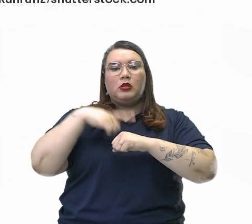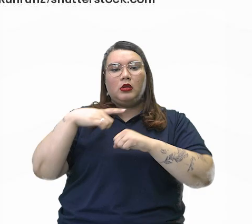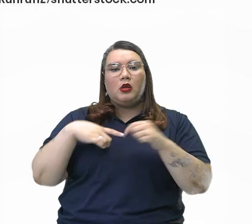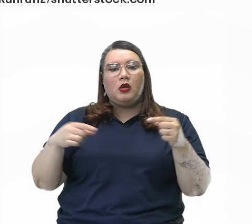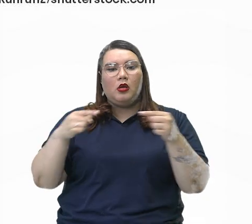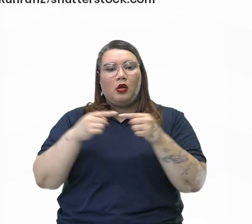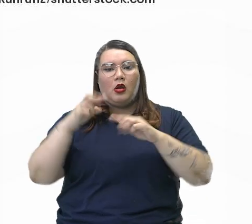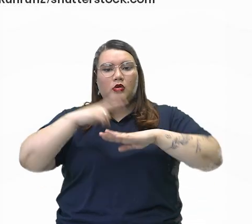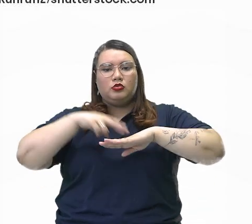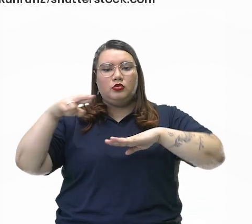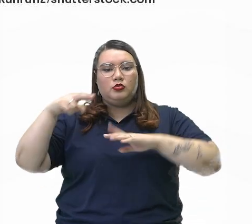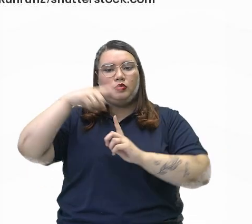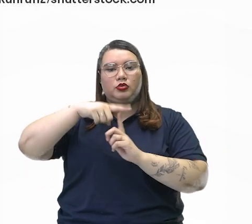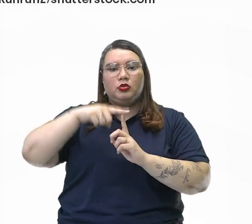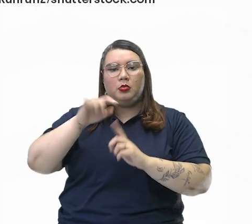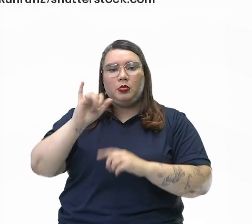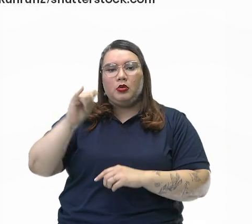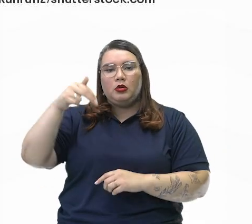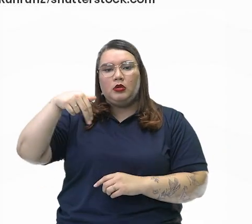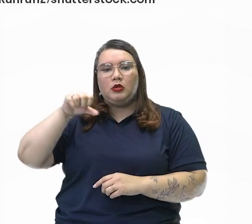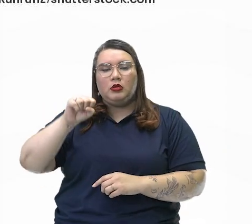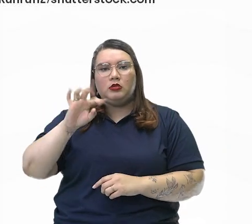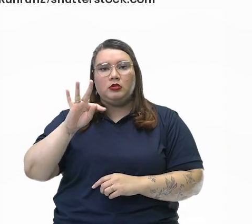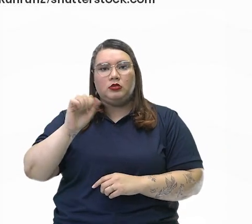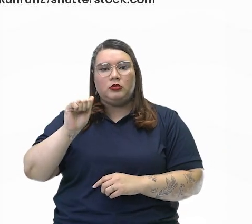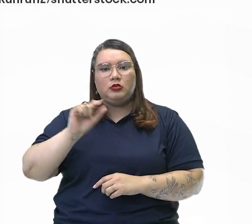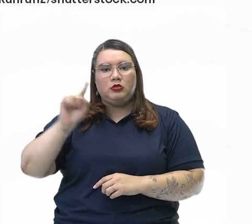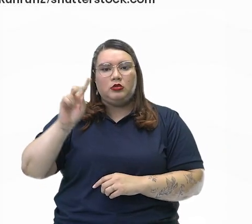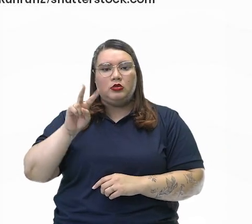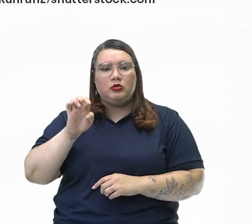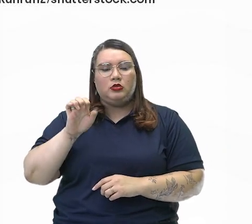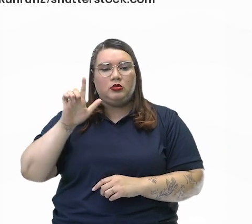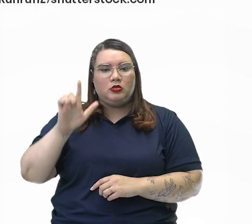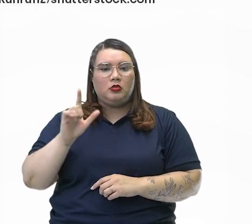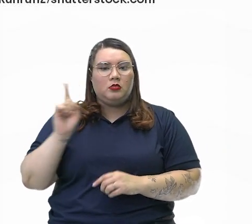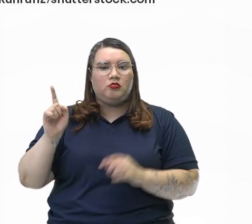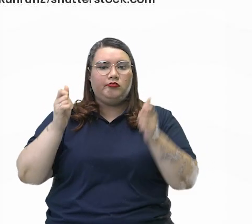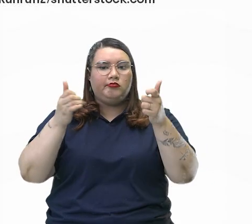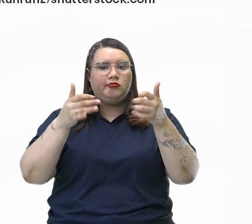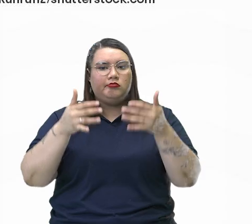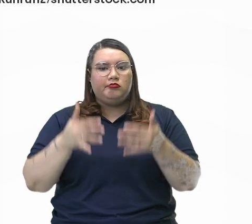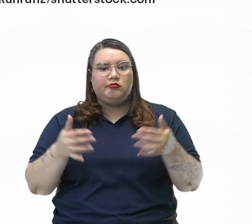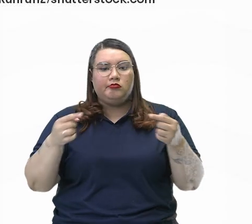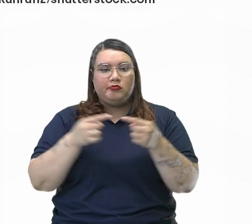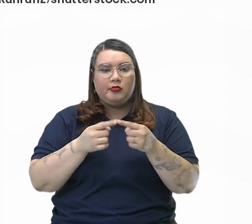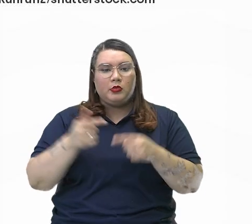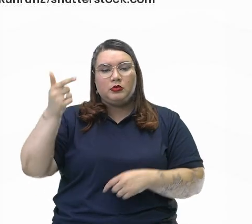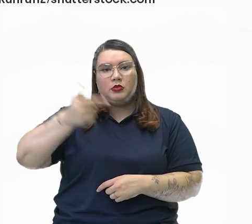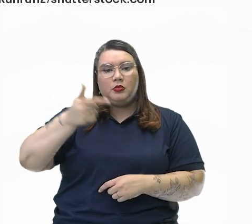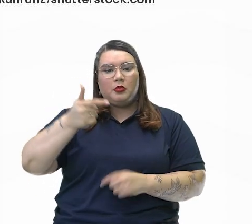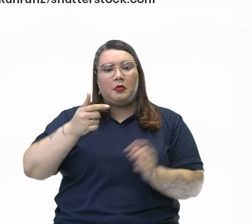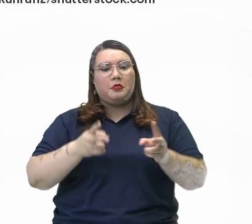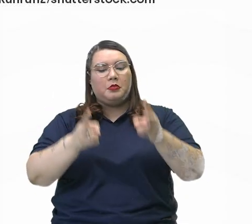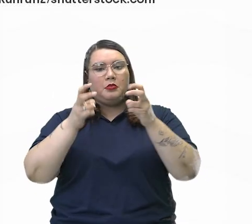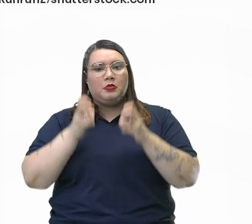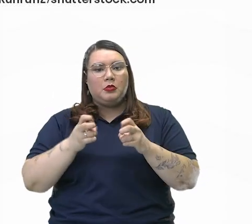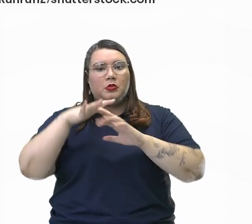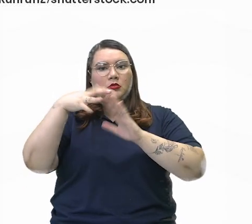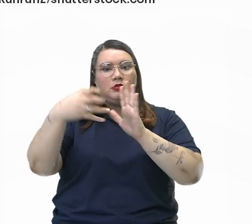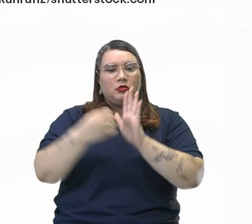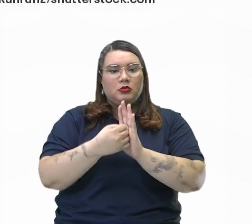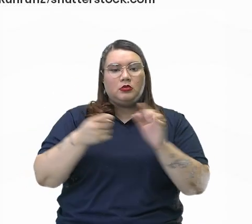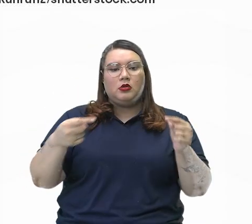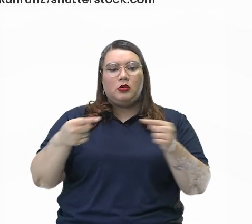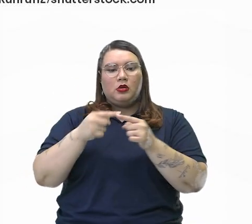e essa estabilidade faz com que ele busque uma forma mais estável. 2, você observa esse